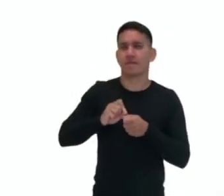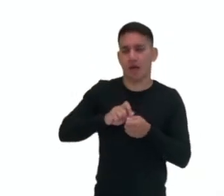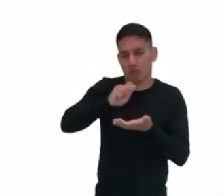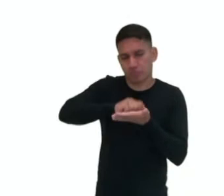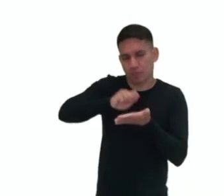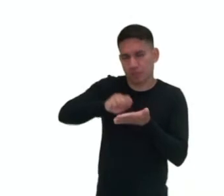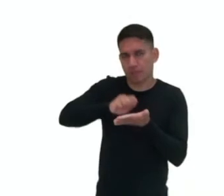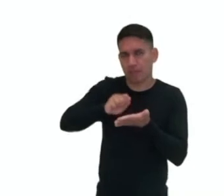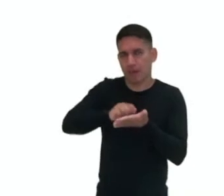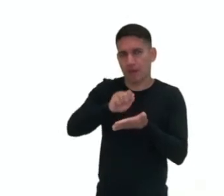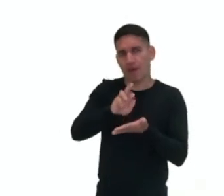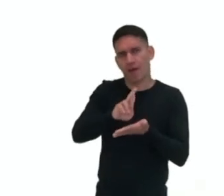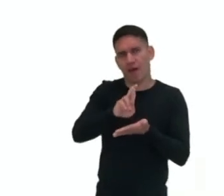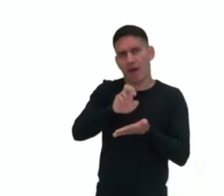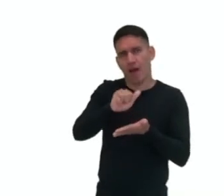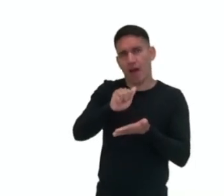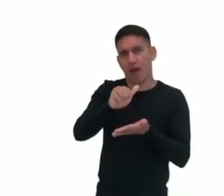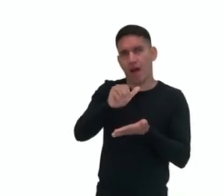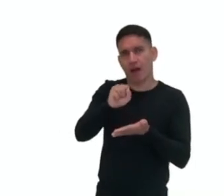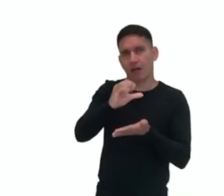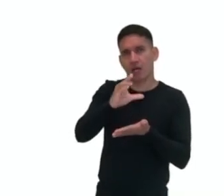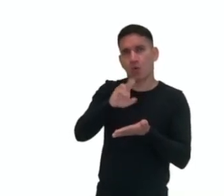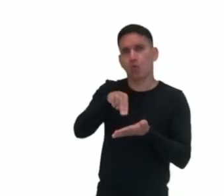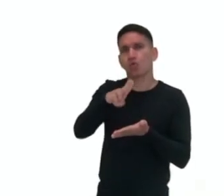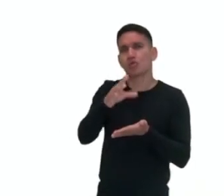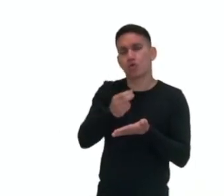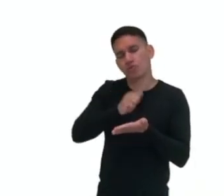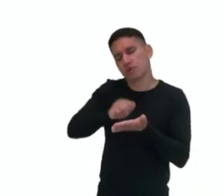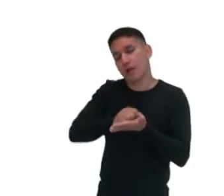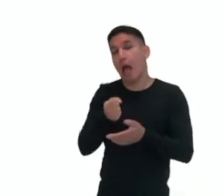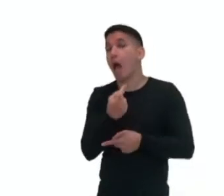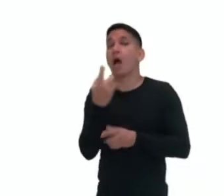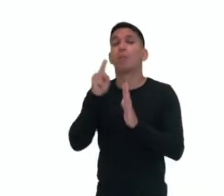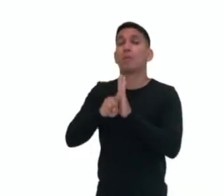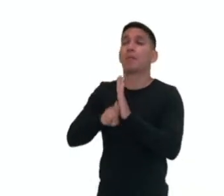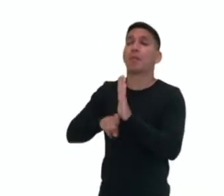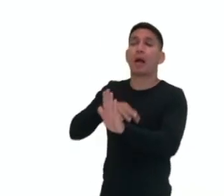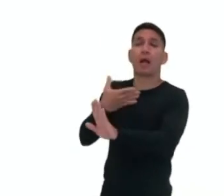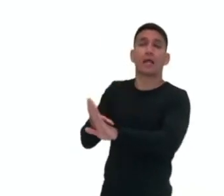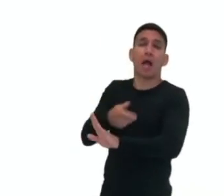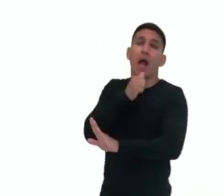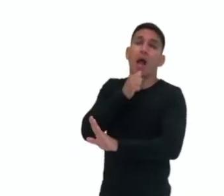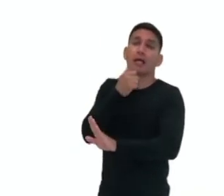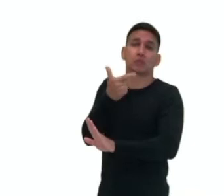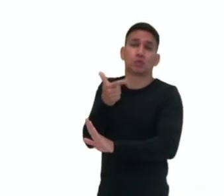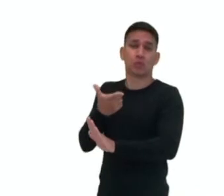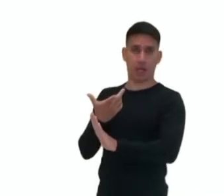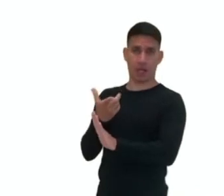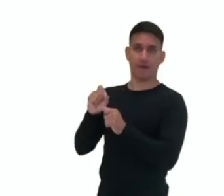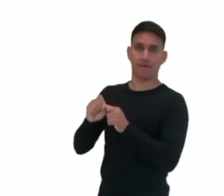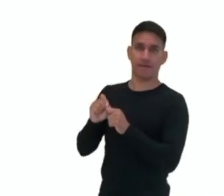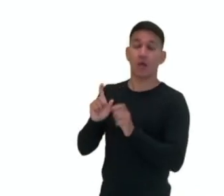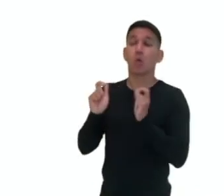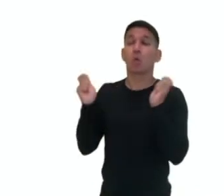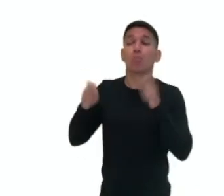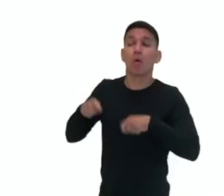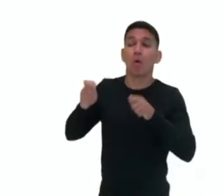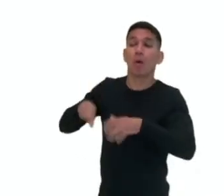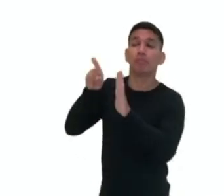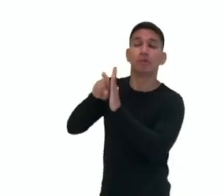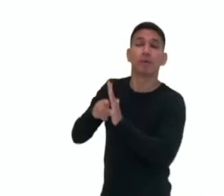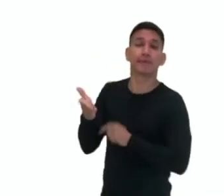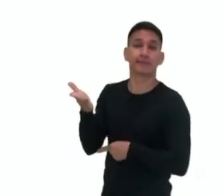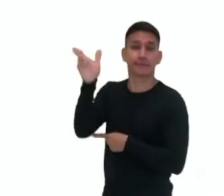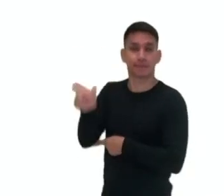um rascunho, de algumas perguntas que não foram contempladas até agora no texto e que seriam possíveis de serem